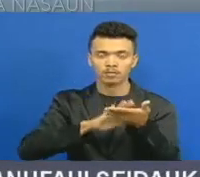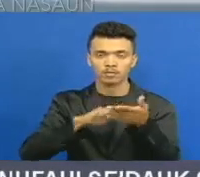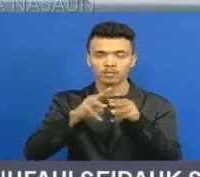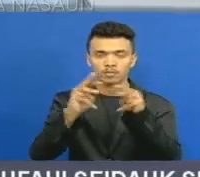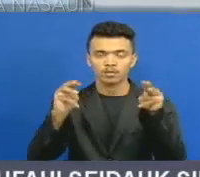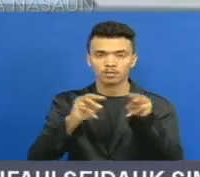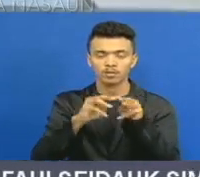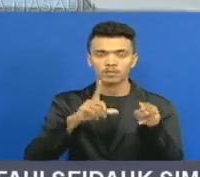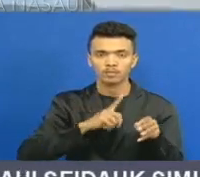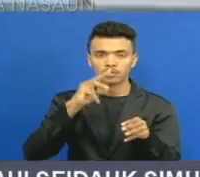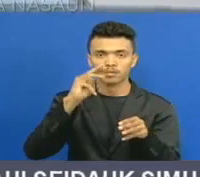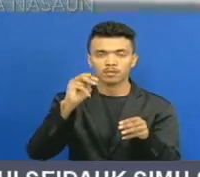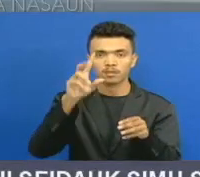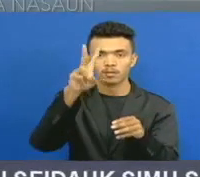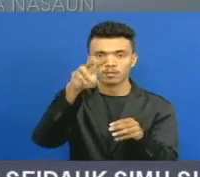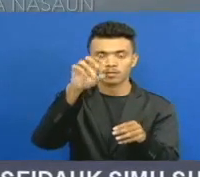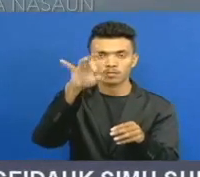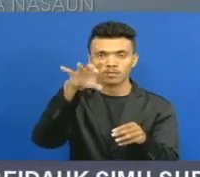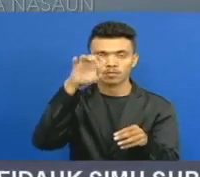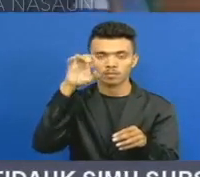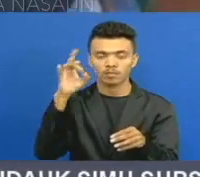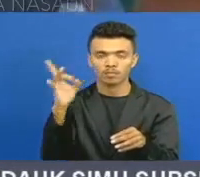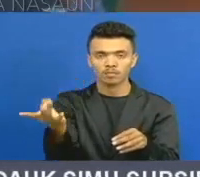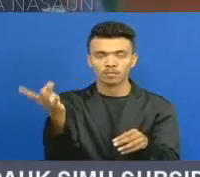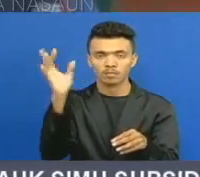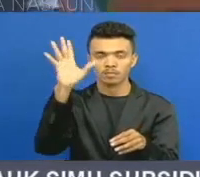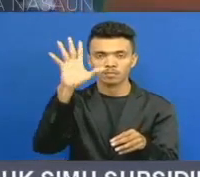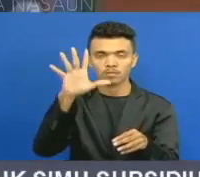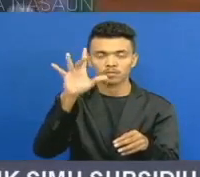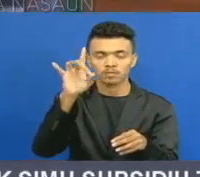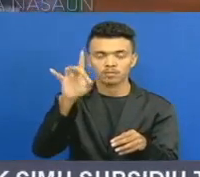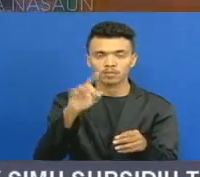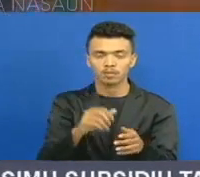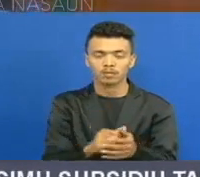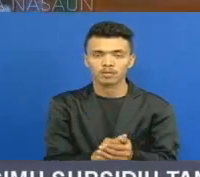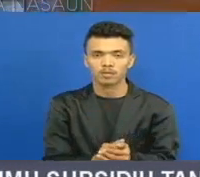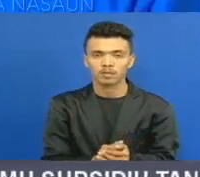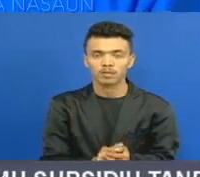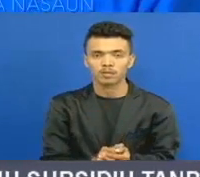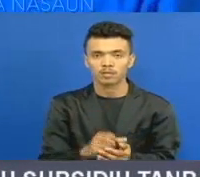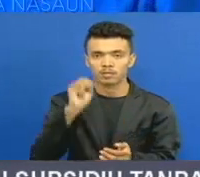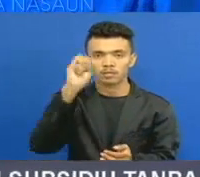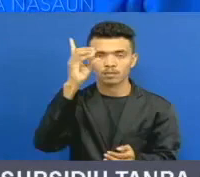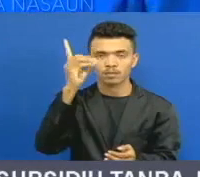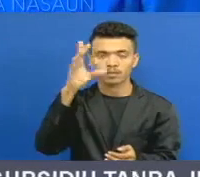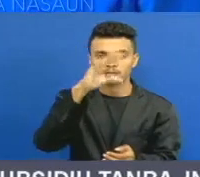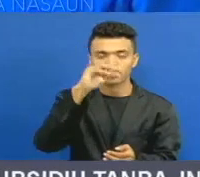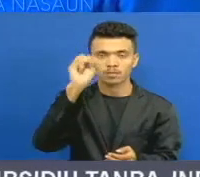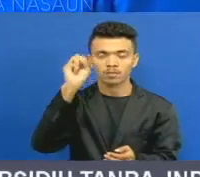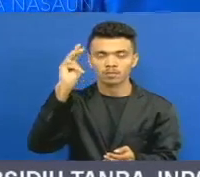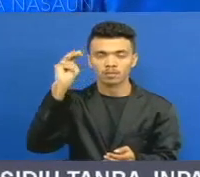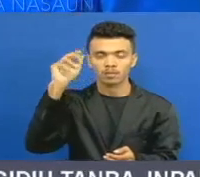tema Hamutuk, Atosualu, Limanuru, Resinwalu, composto de ensino básico filial, o ensino secundário geral, o